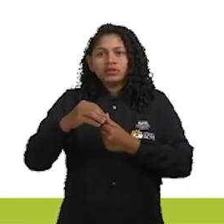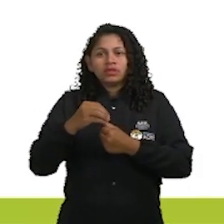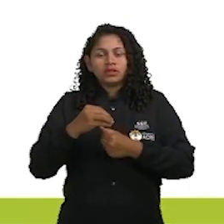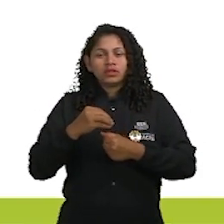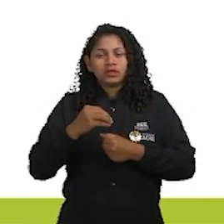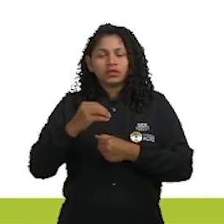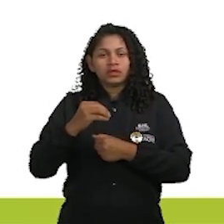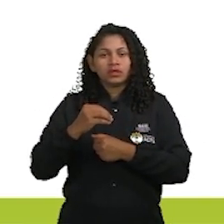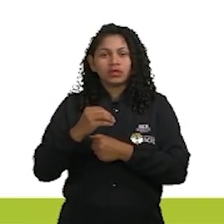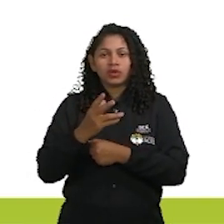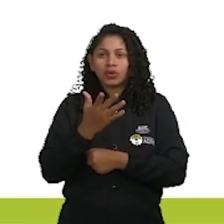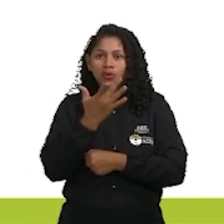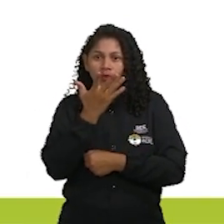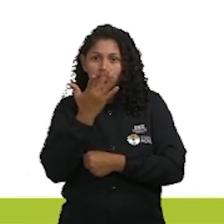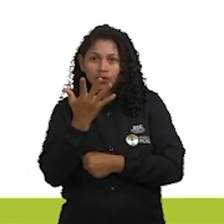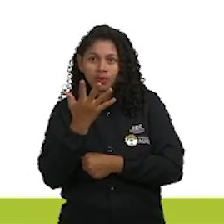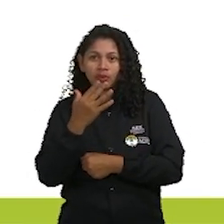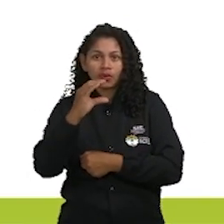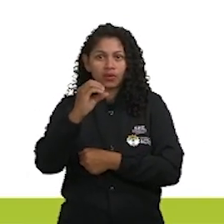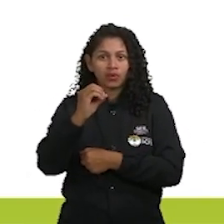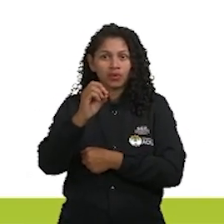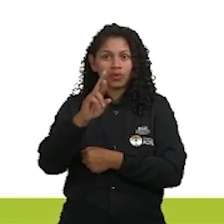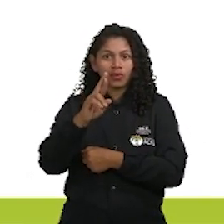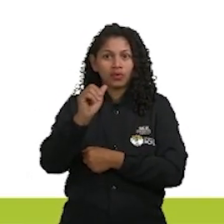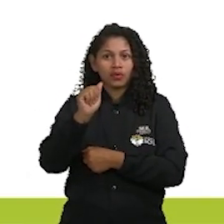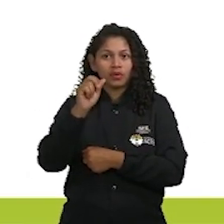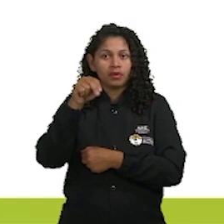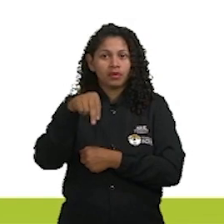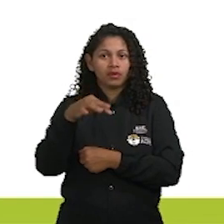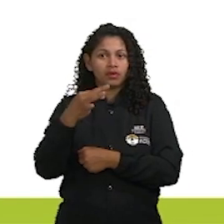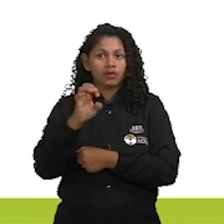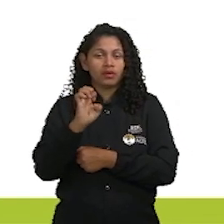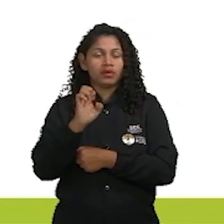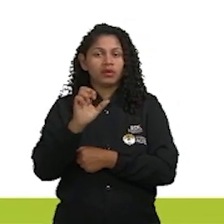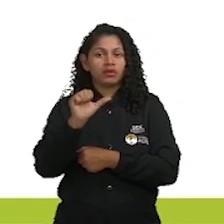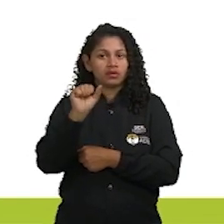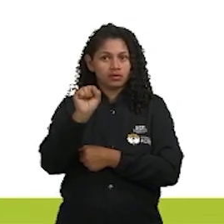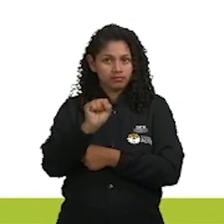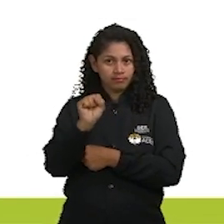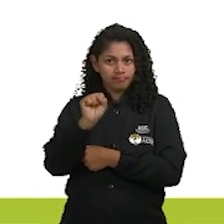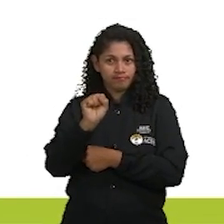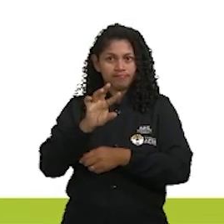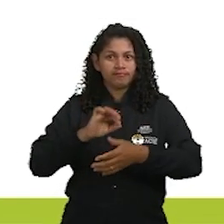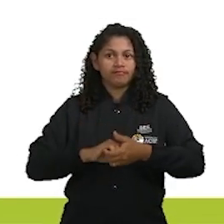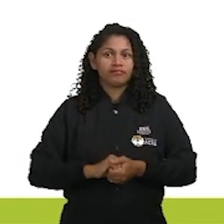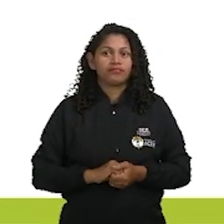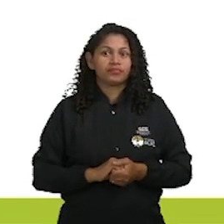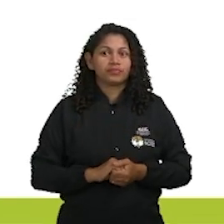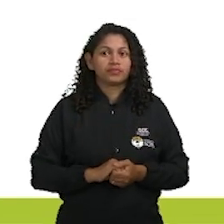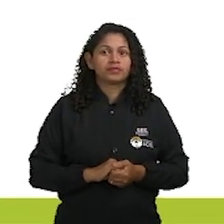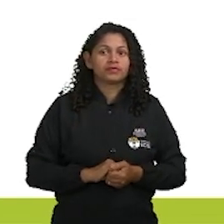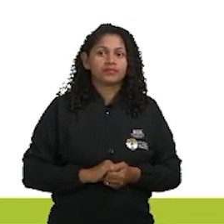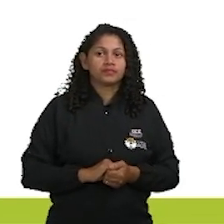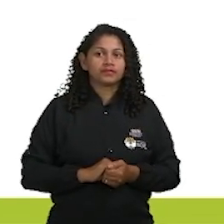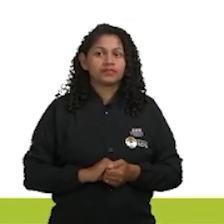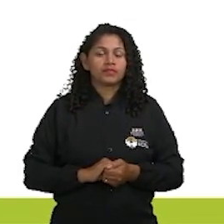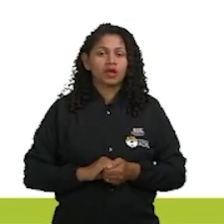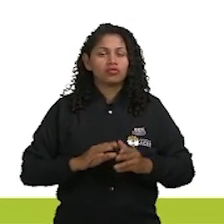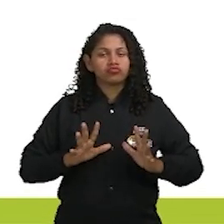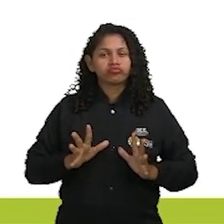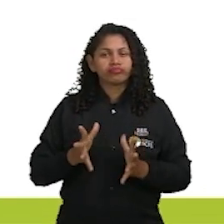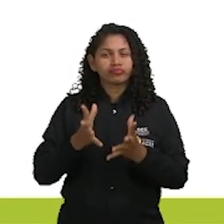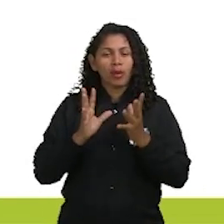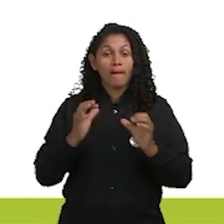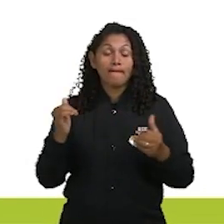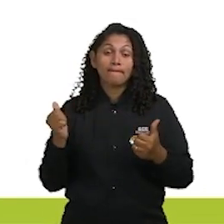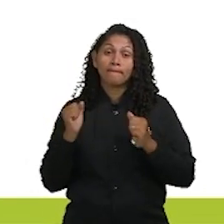vai ser representado pela letra S. São promissoras e poderão vir a substituir as